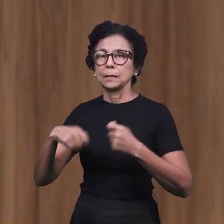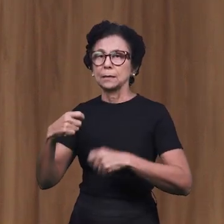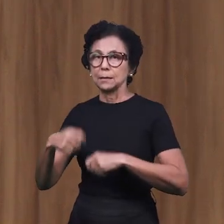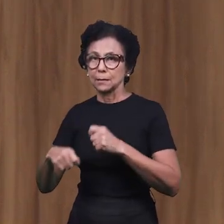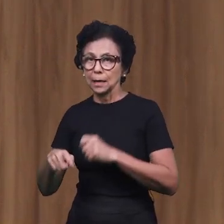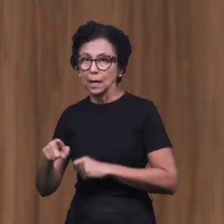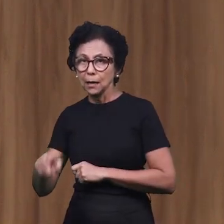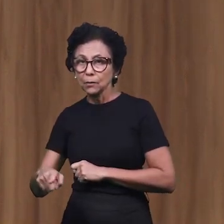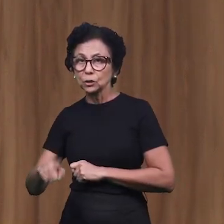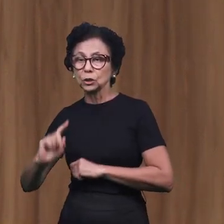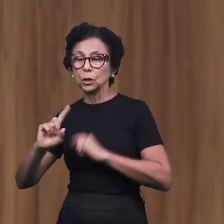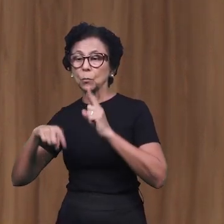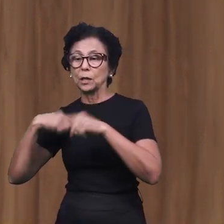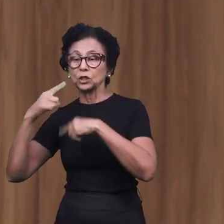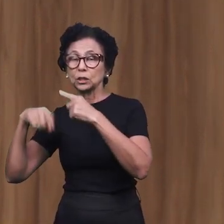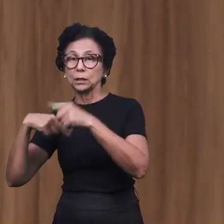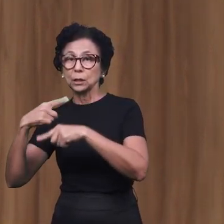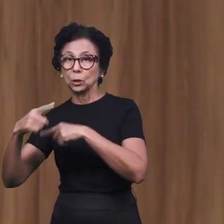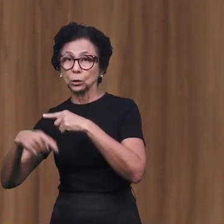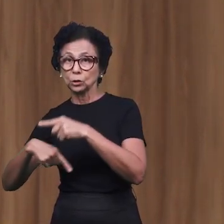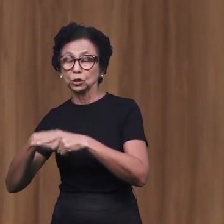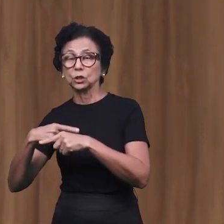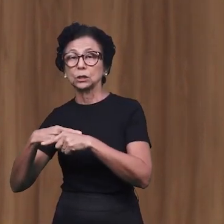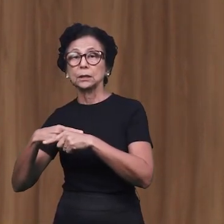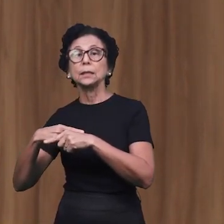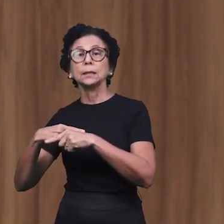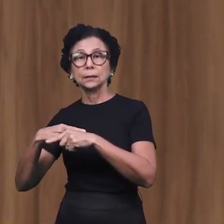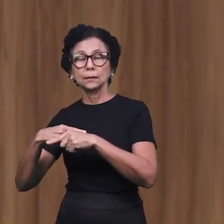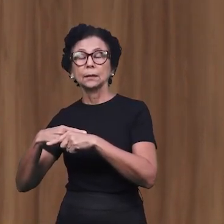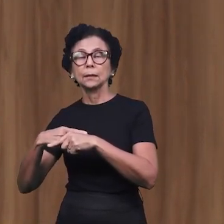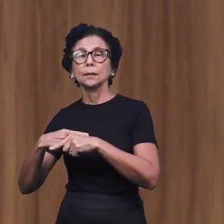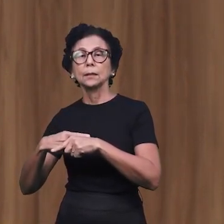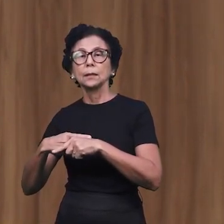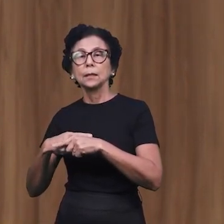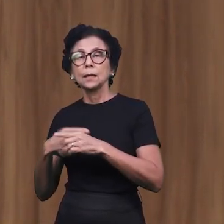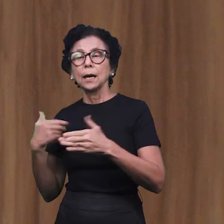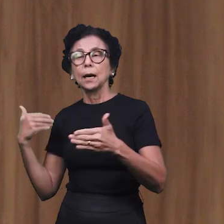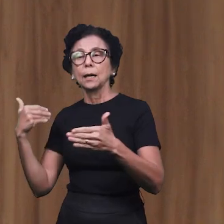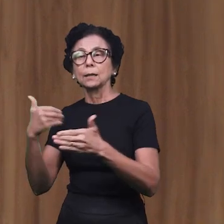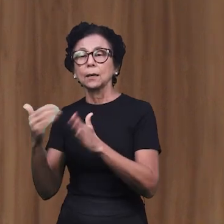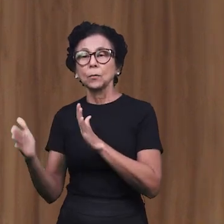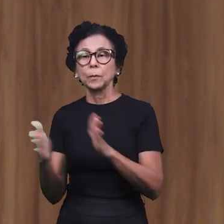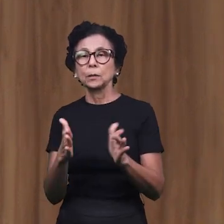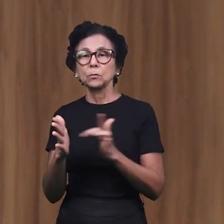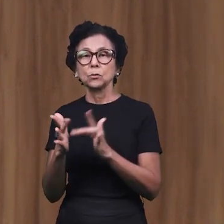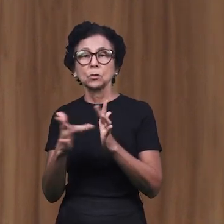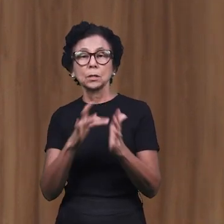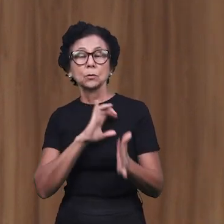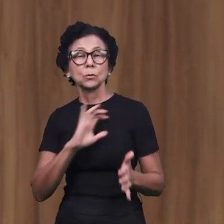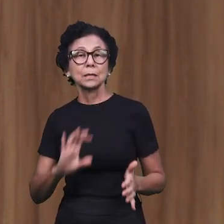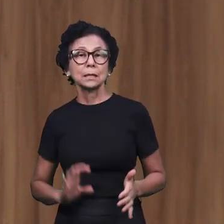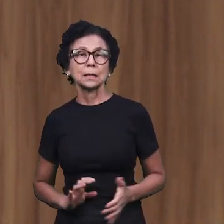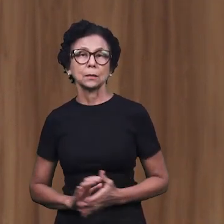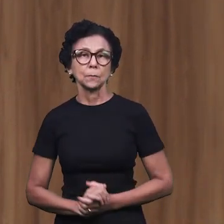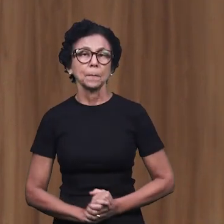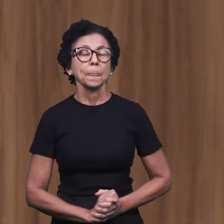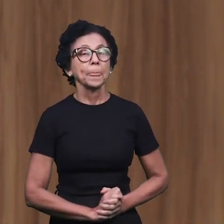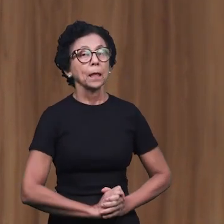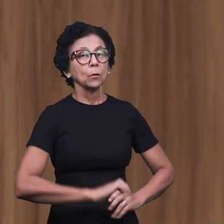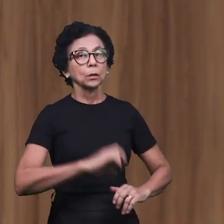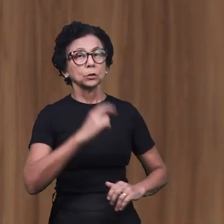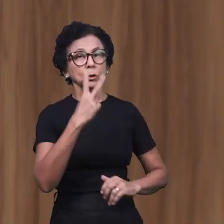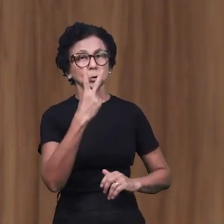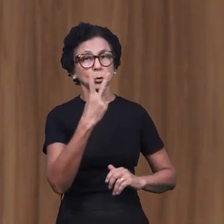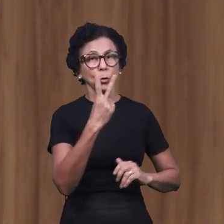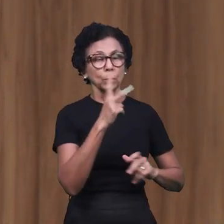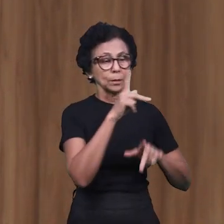povo era para ser frutífero na terra. Agora, Moabitas e Amonitas foram aqueles que se opuseram no caminho.